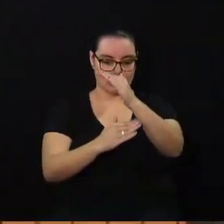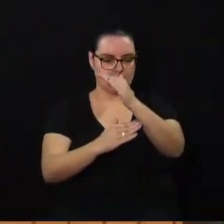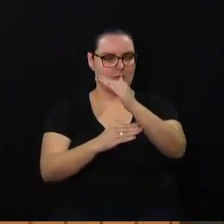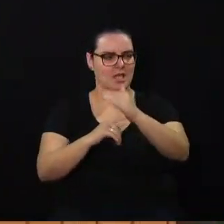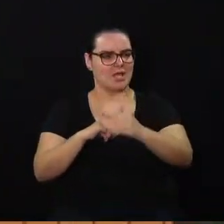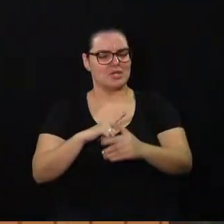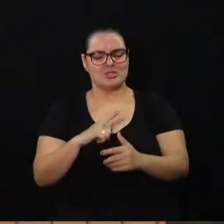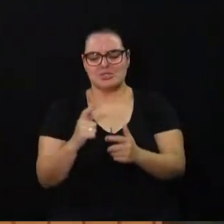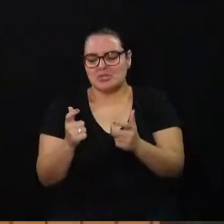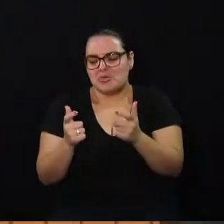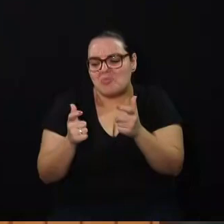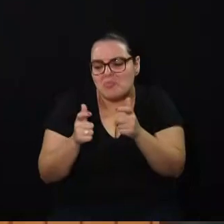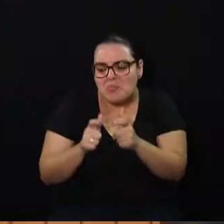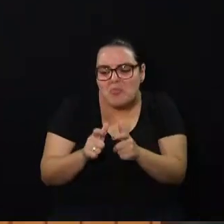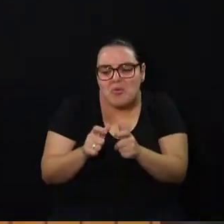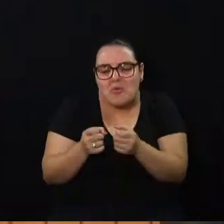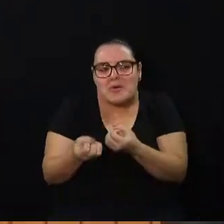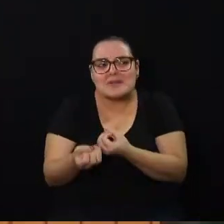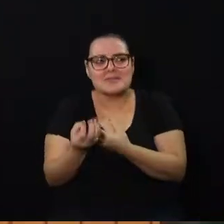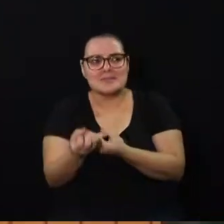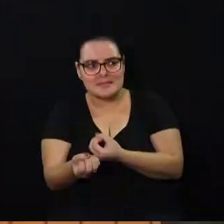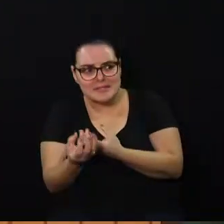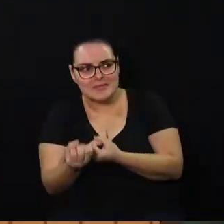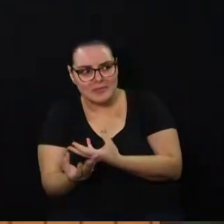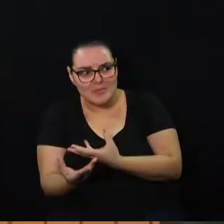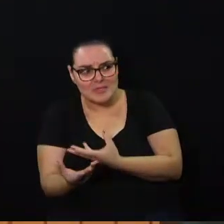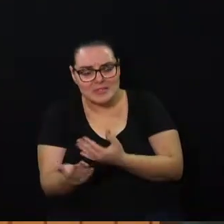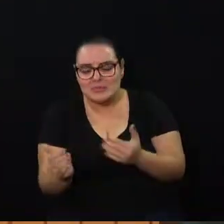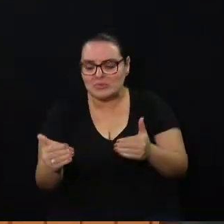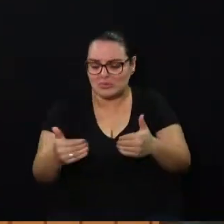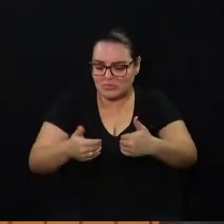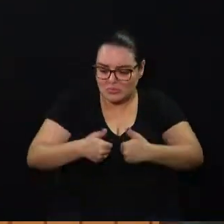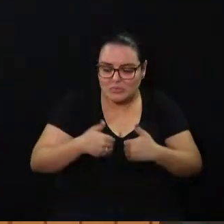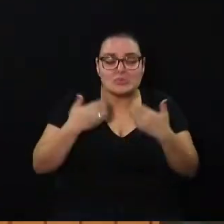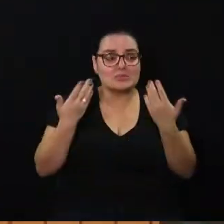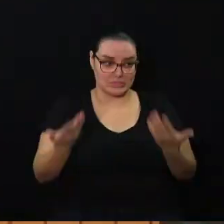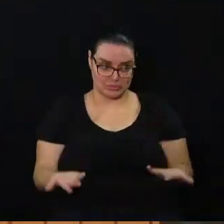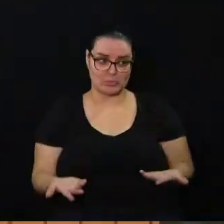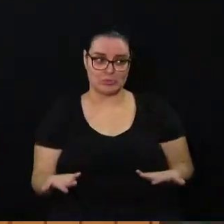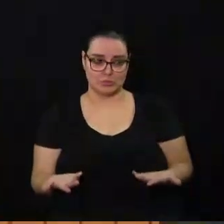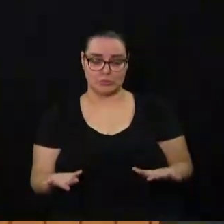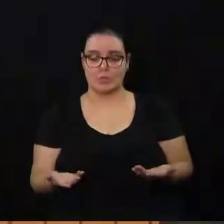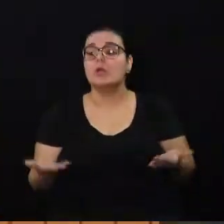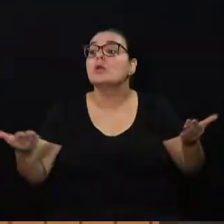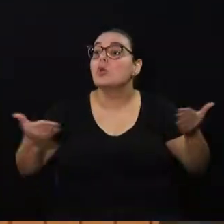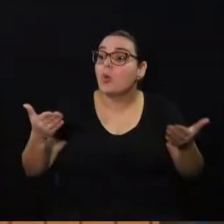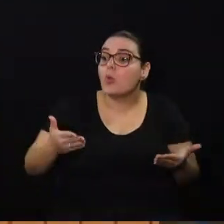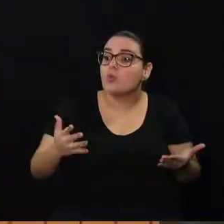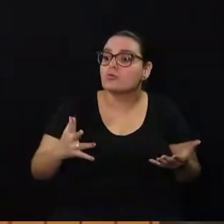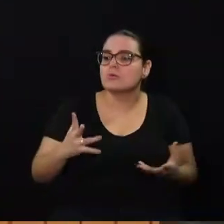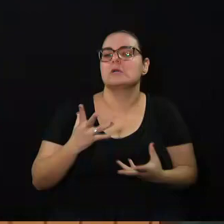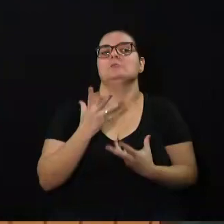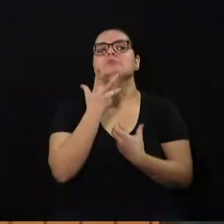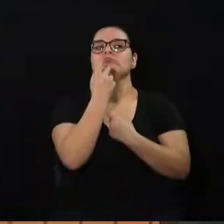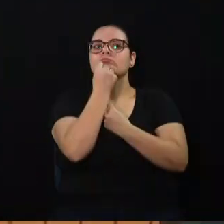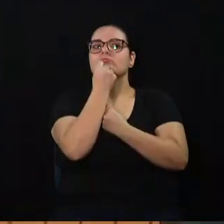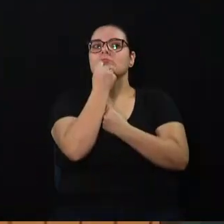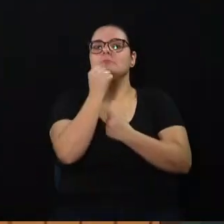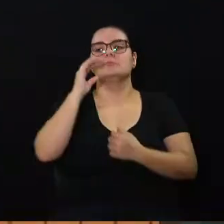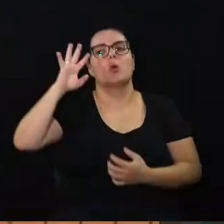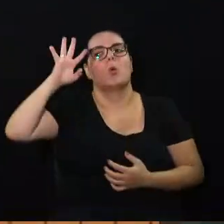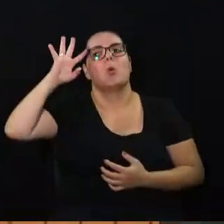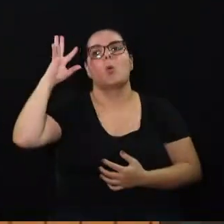a respeito desse diagnóstico e essa noite com certeza vai me fortalecer a a luta que nós